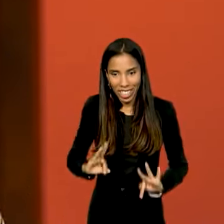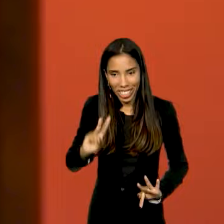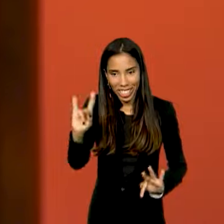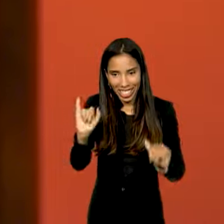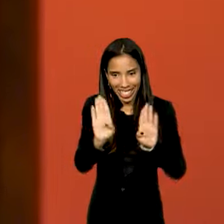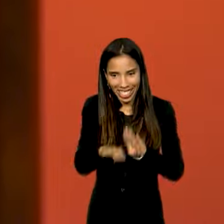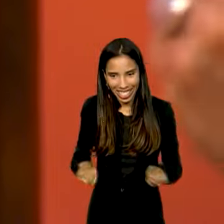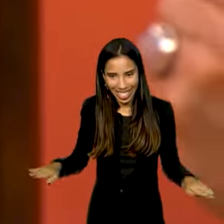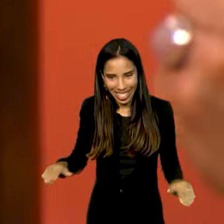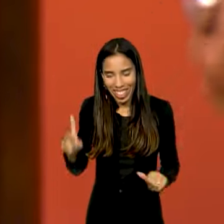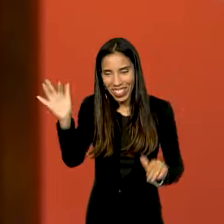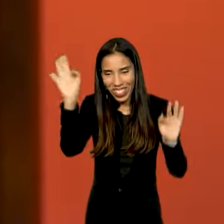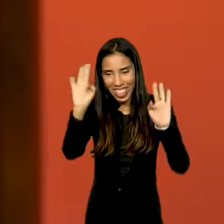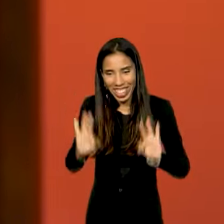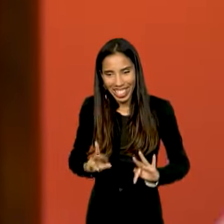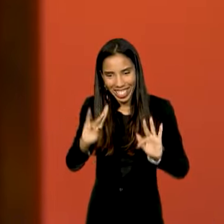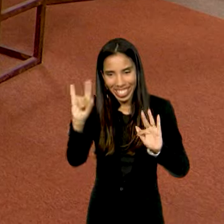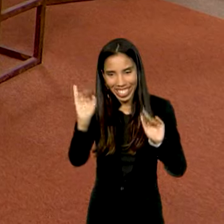Feliz das crianças.